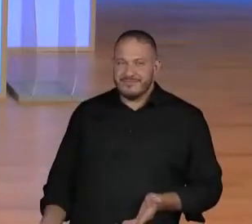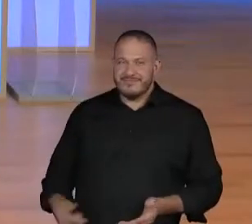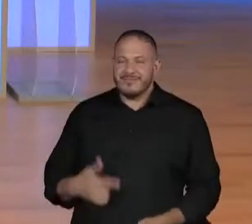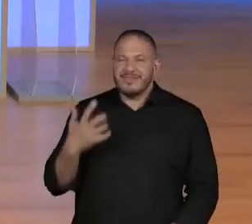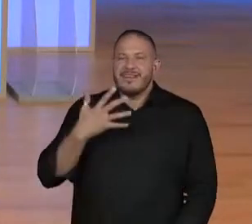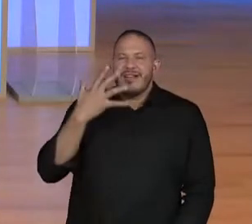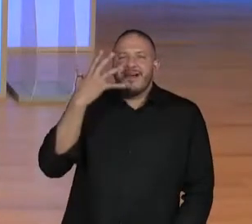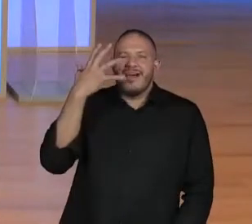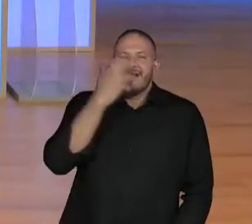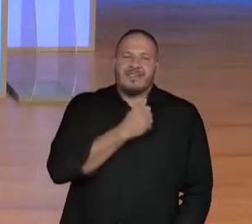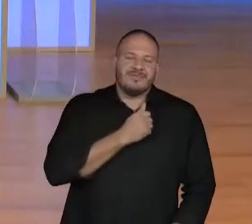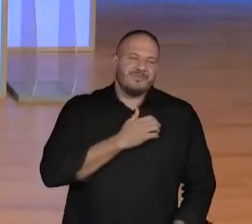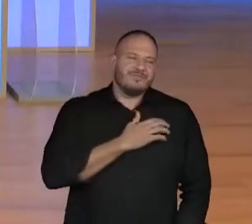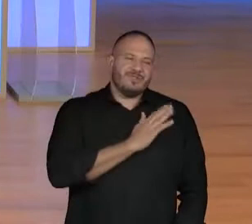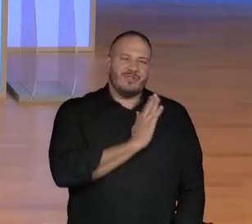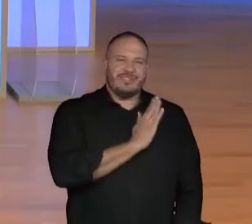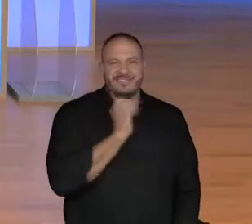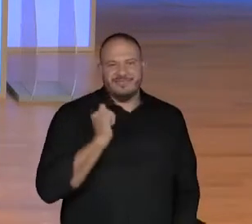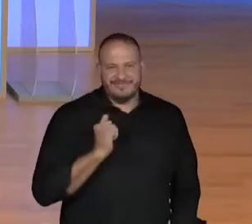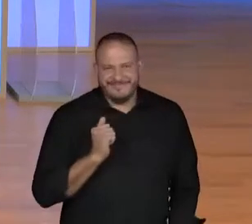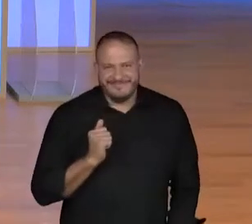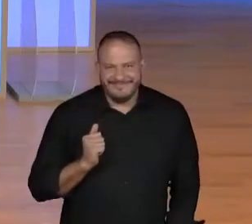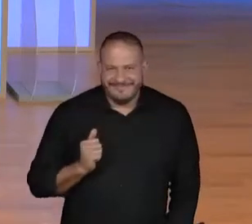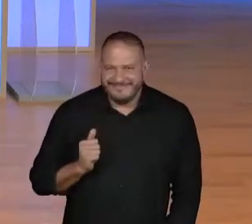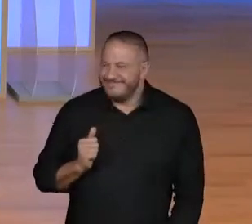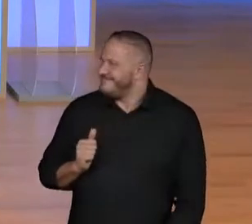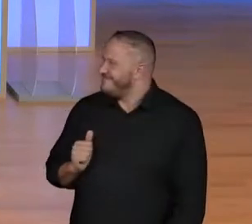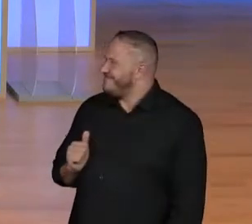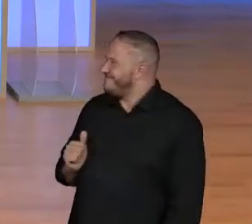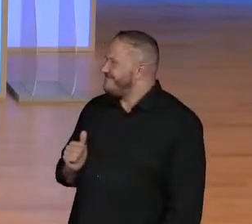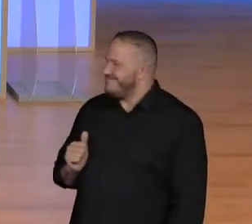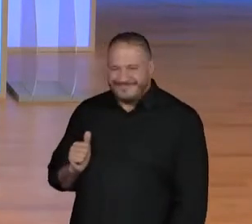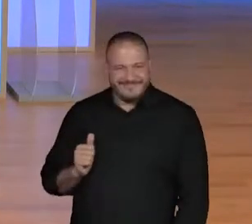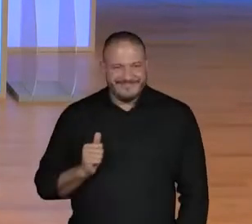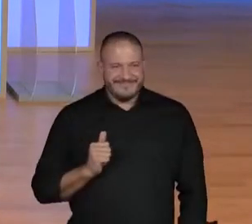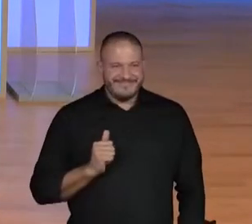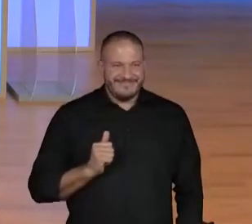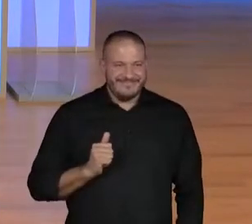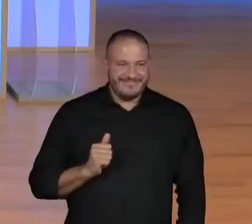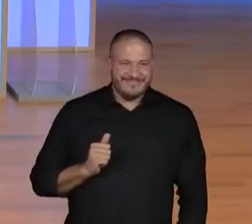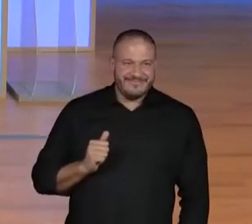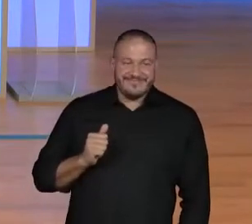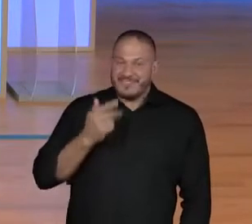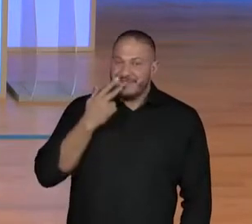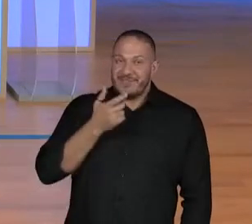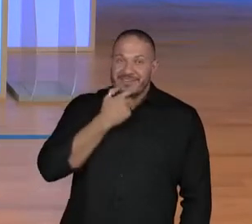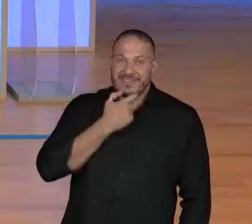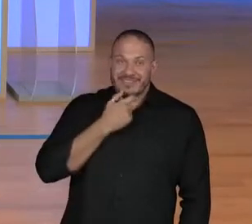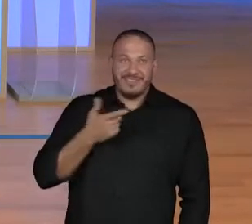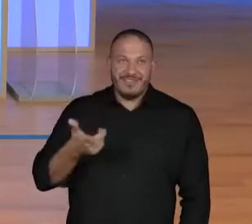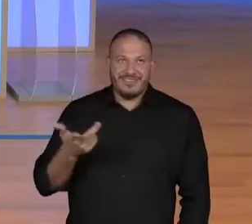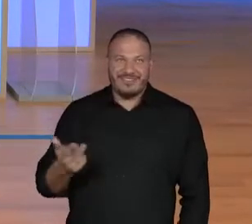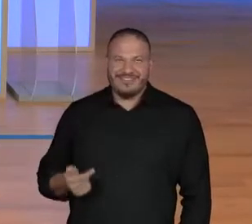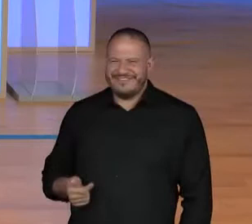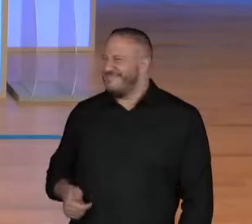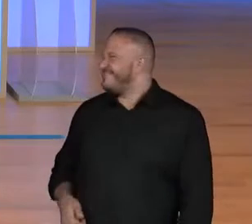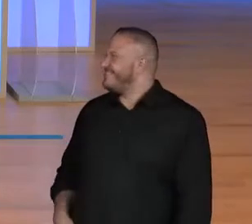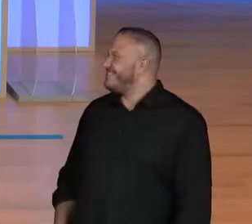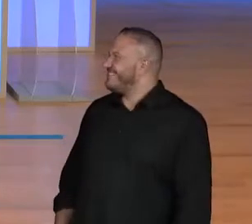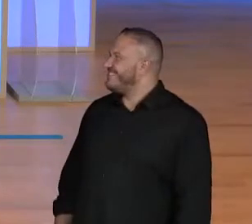beautiful heart. Ai, que coisa linda. Gostou? O professor João adorou agora, tenho Amor. certeza. Tá gamato.